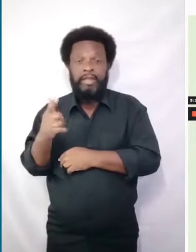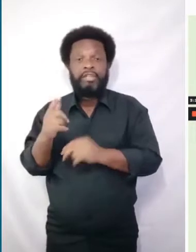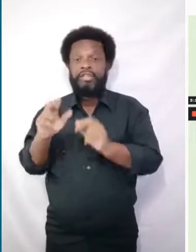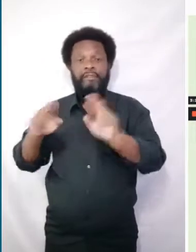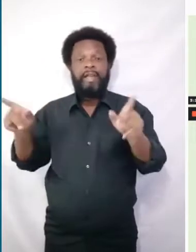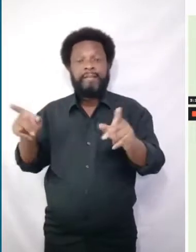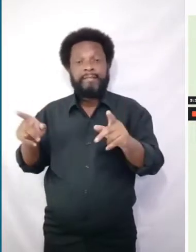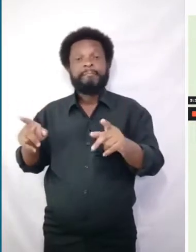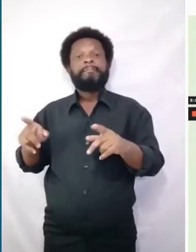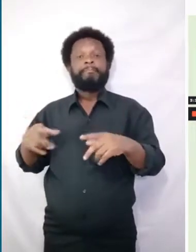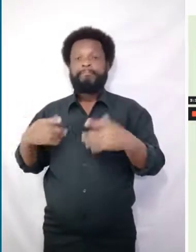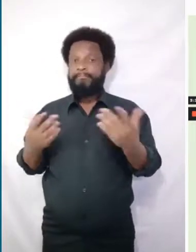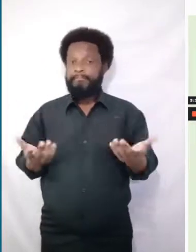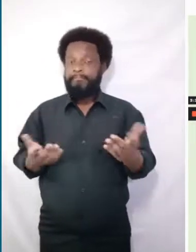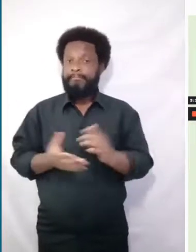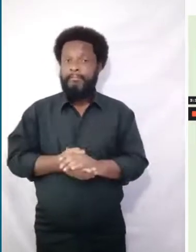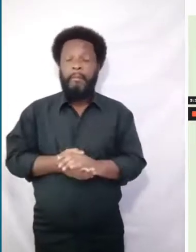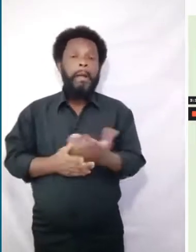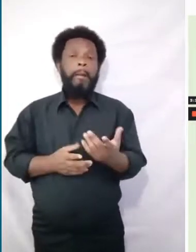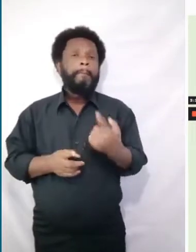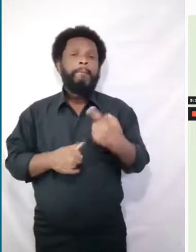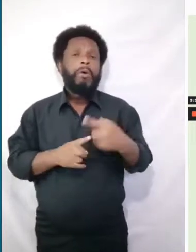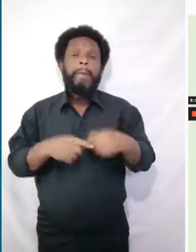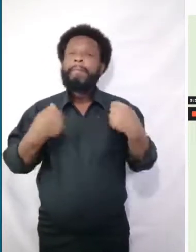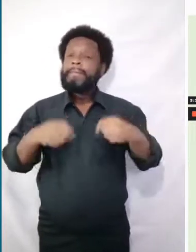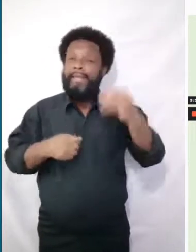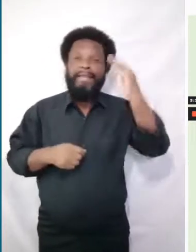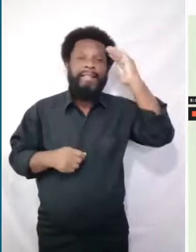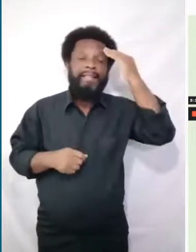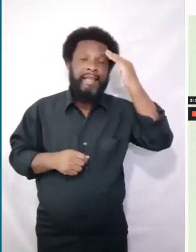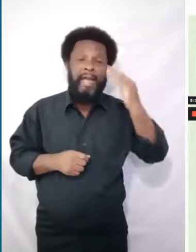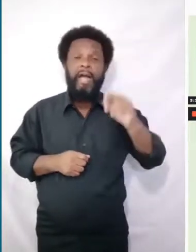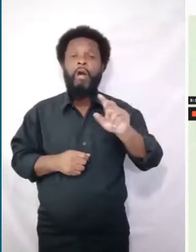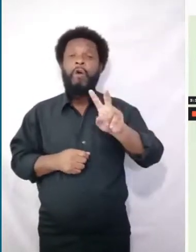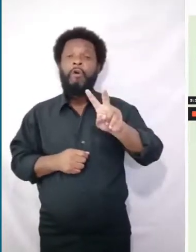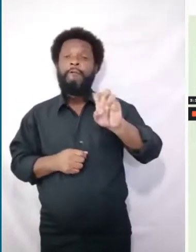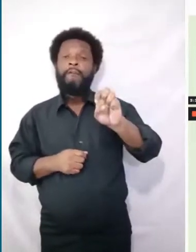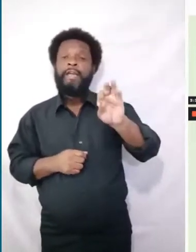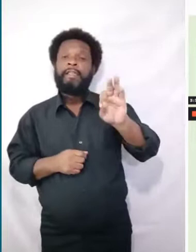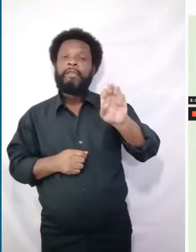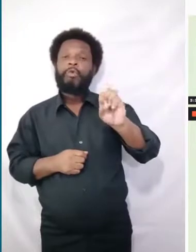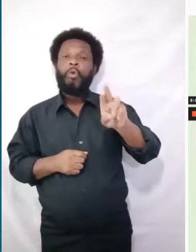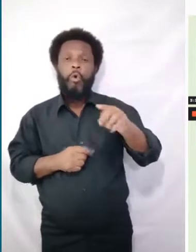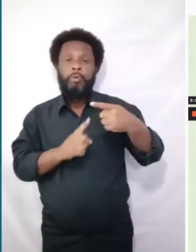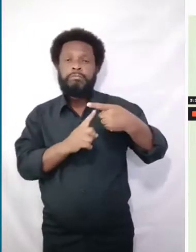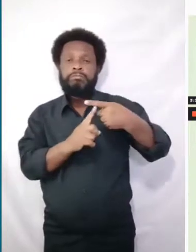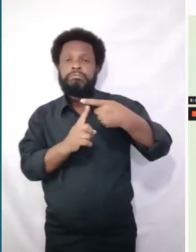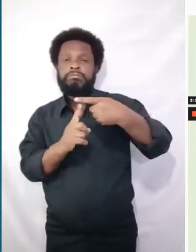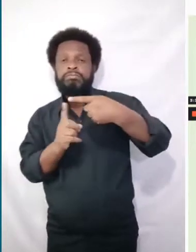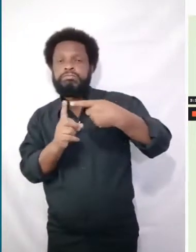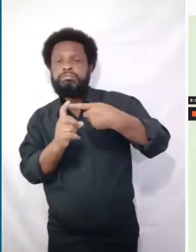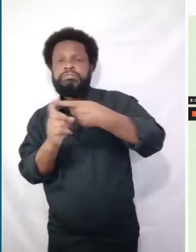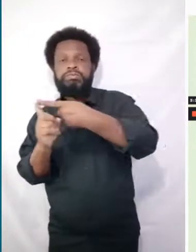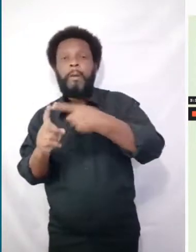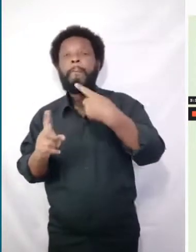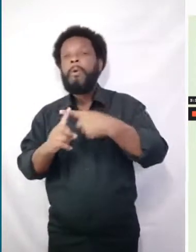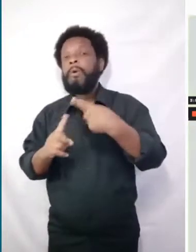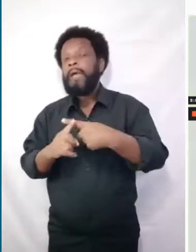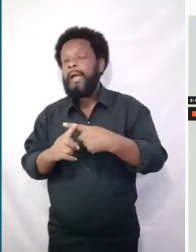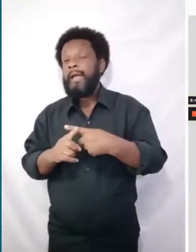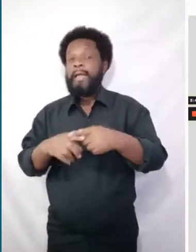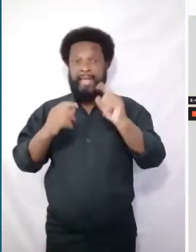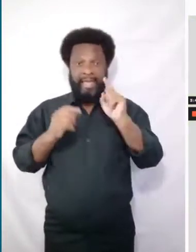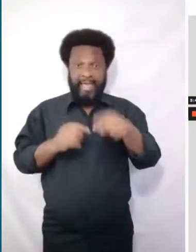existe separação de cargas, já que os dois têm a mesma eletronegatividade. Tá certo? Por que a gente precisa entender o vetor momento dipolo, o momento